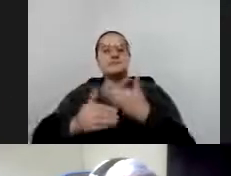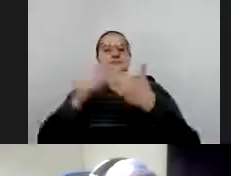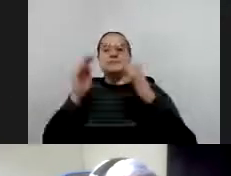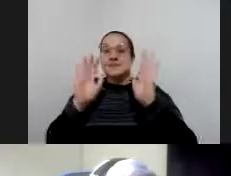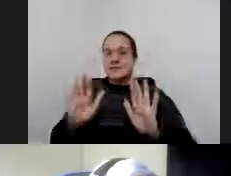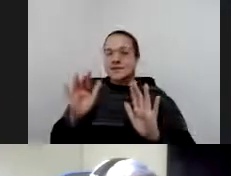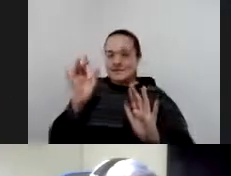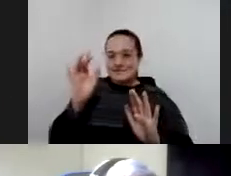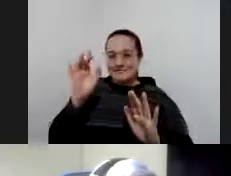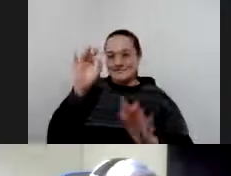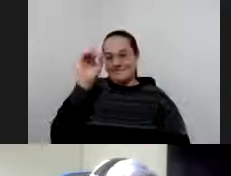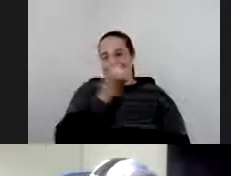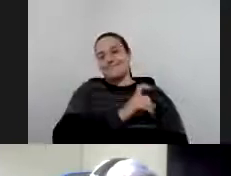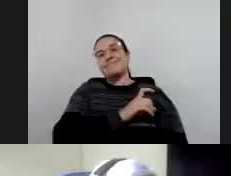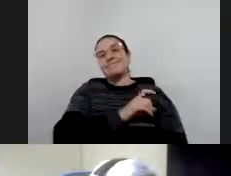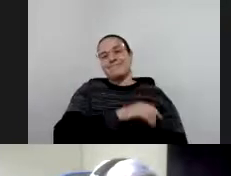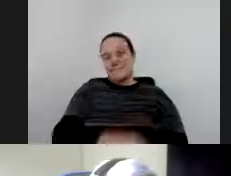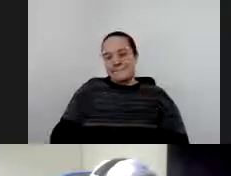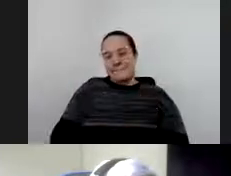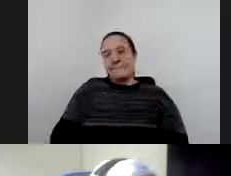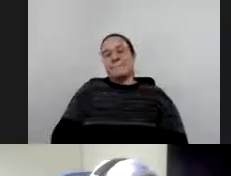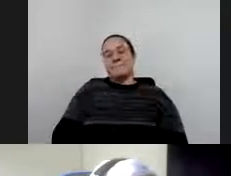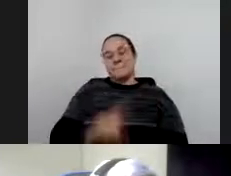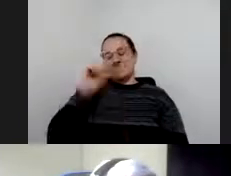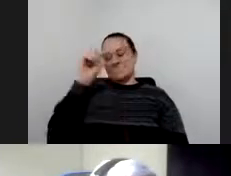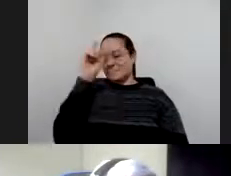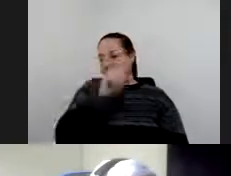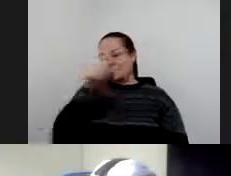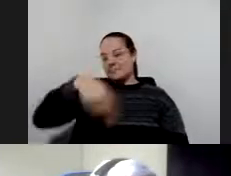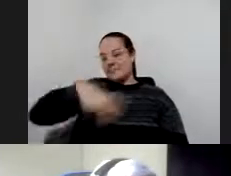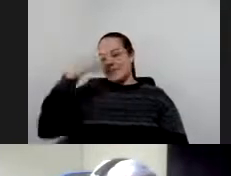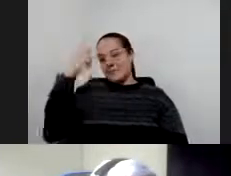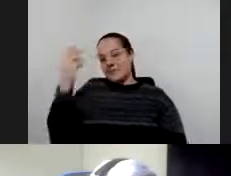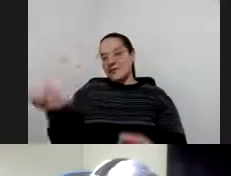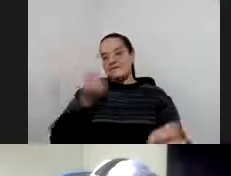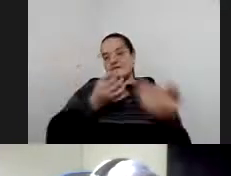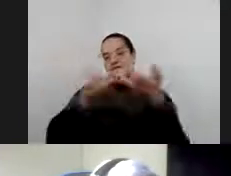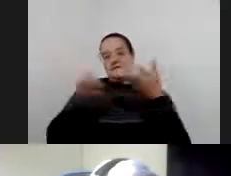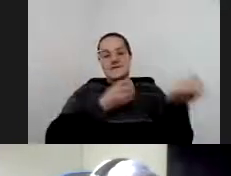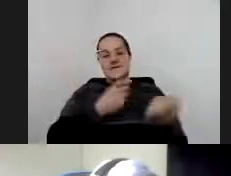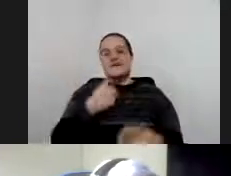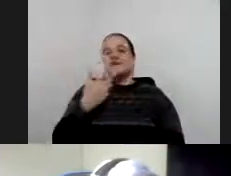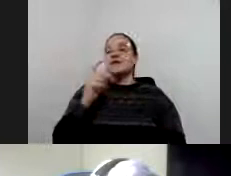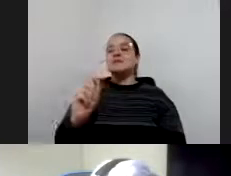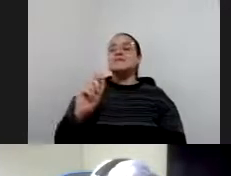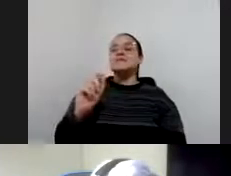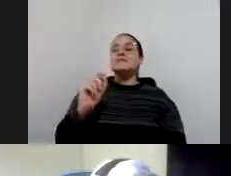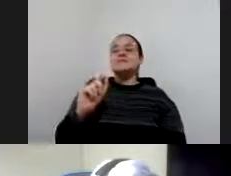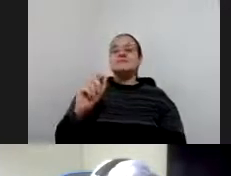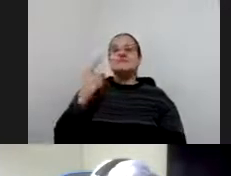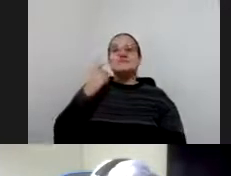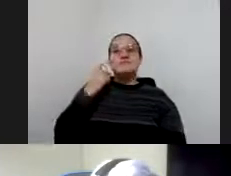fácil. Ouvindo as falas de alguns aqui, eu pontuaria, assim, a importância